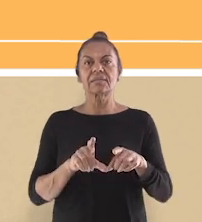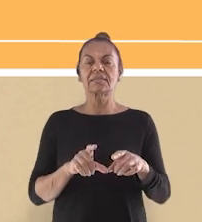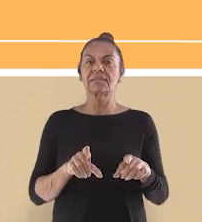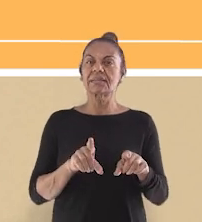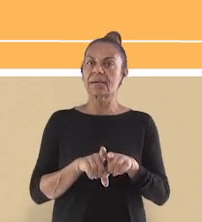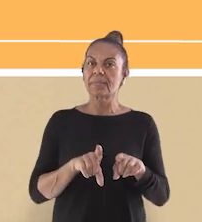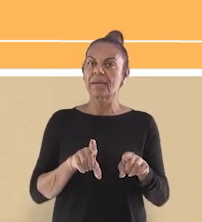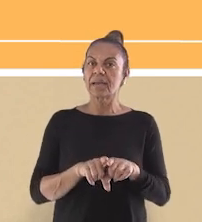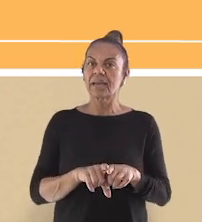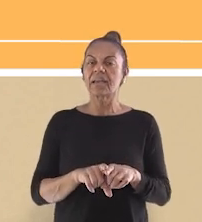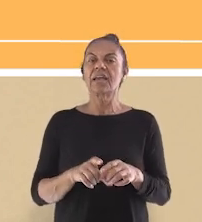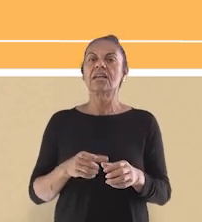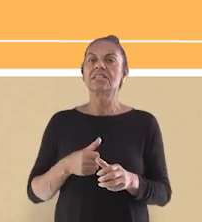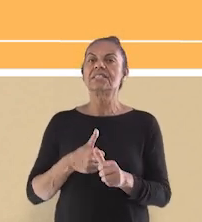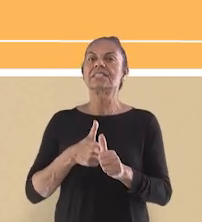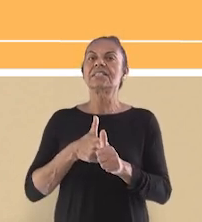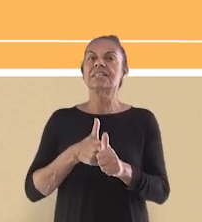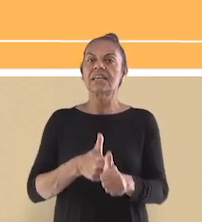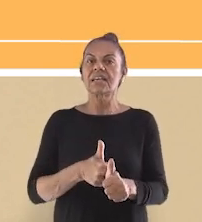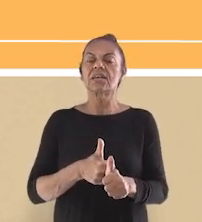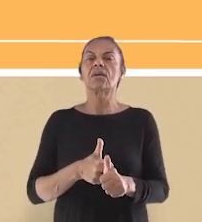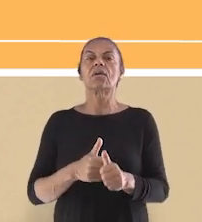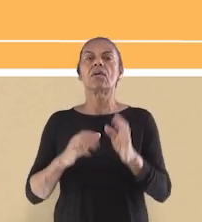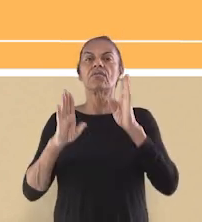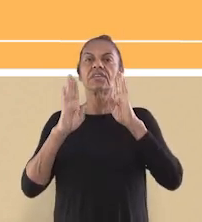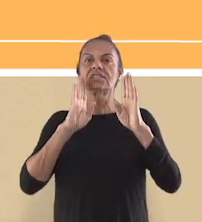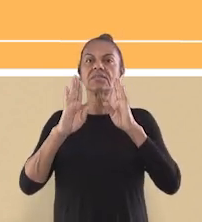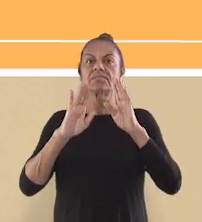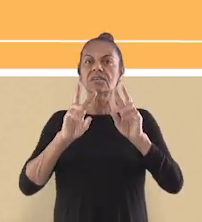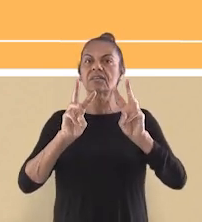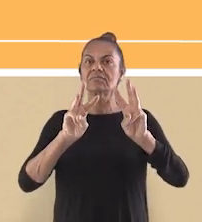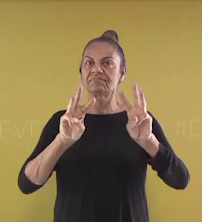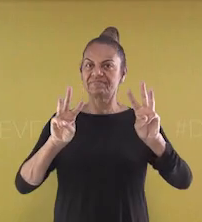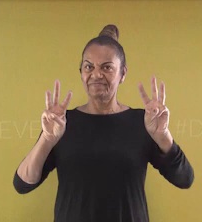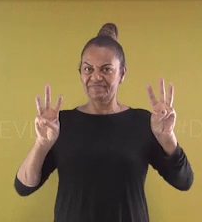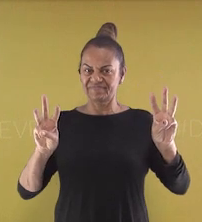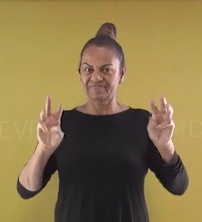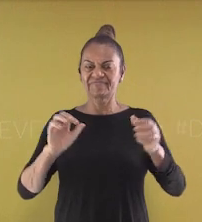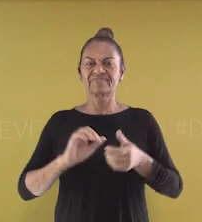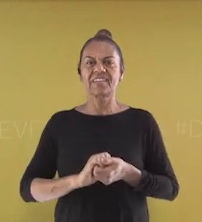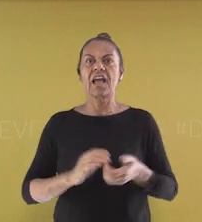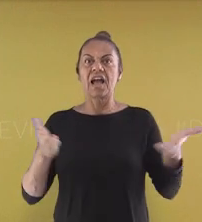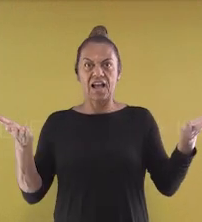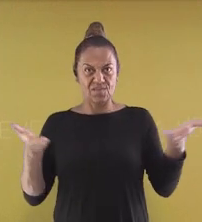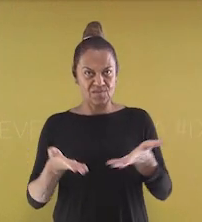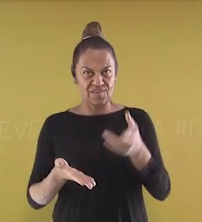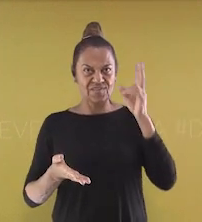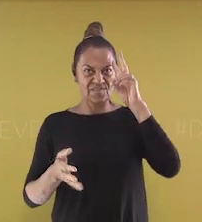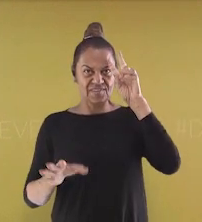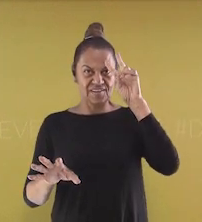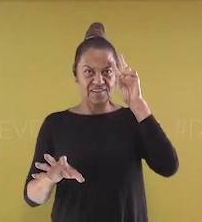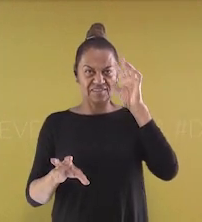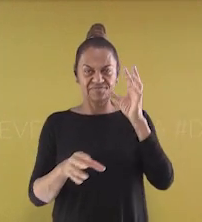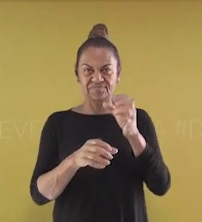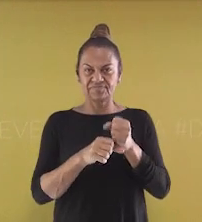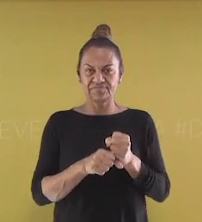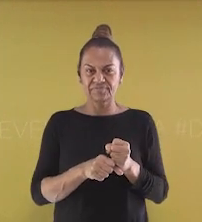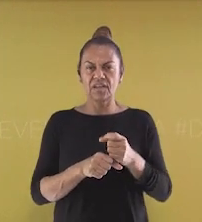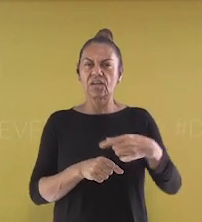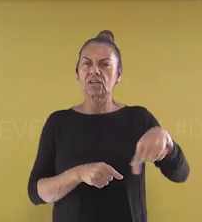996610143. Acompanhe também nosso Facebook e visite o nosso site. Agora sim, vamos relembrar o que